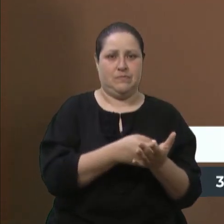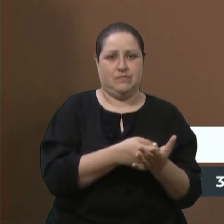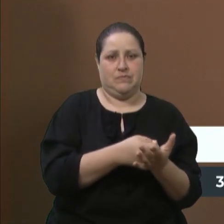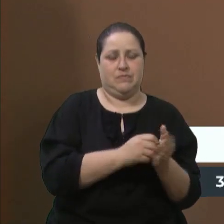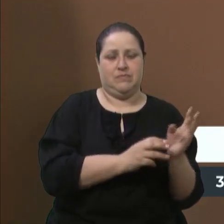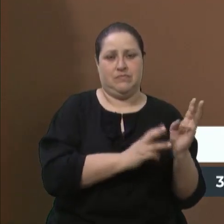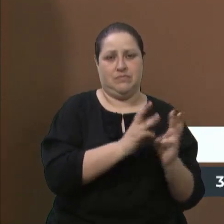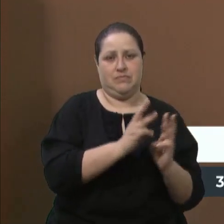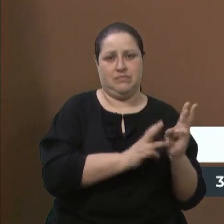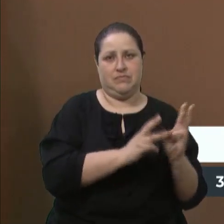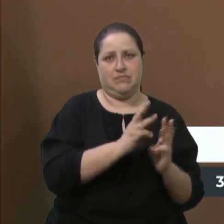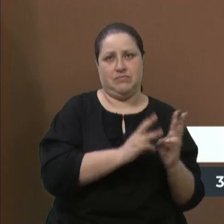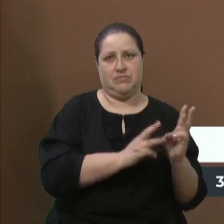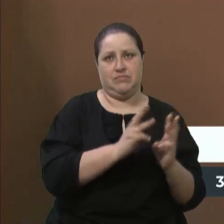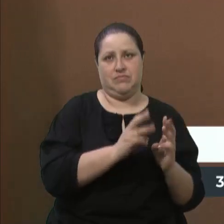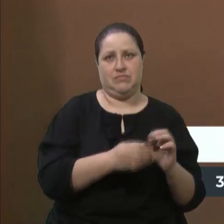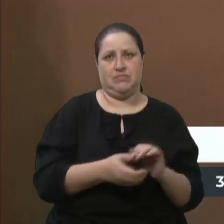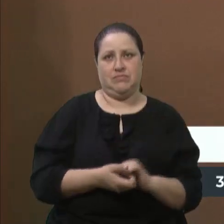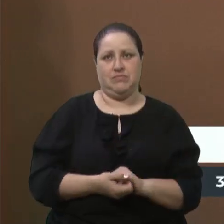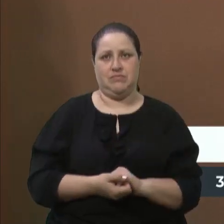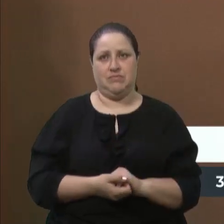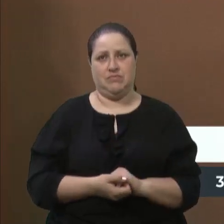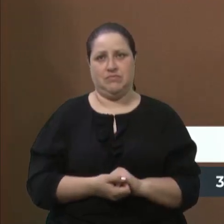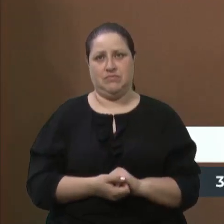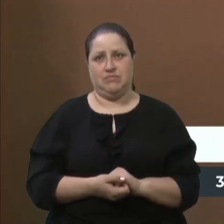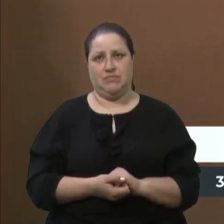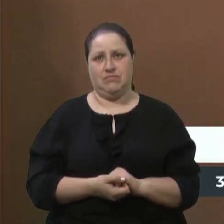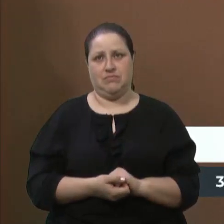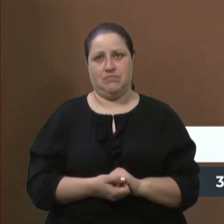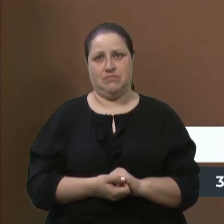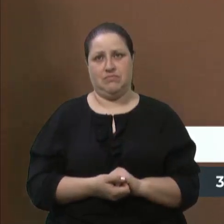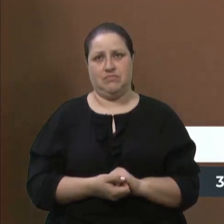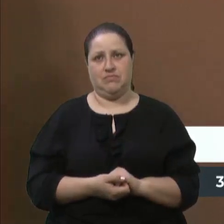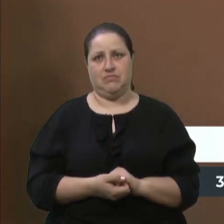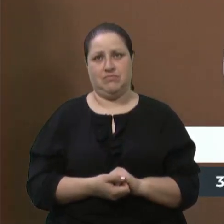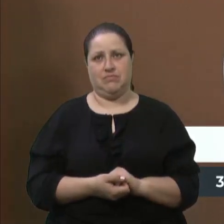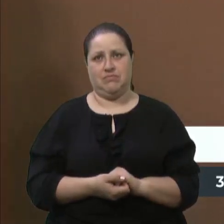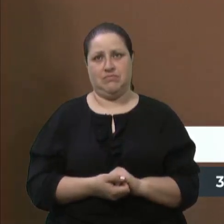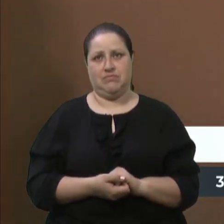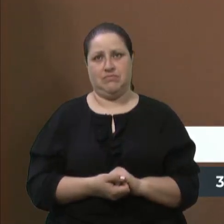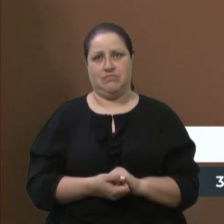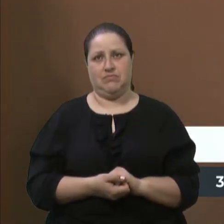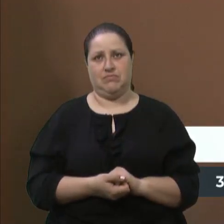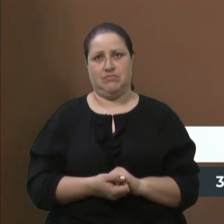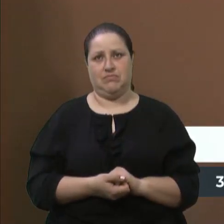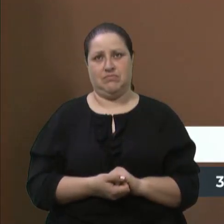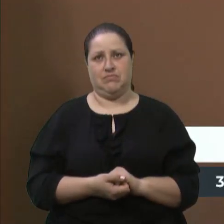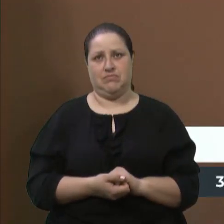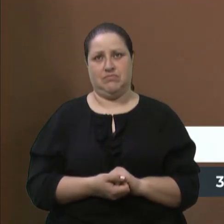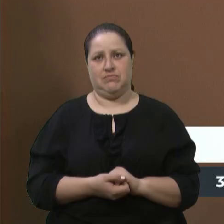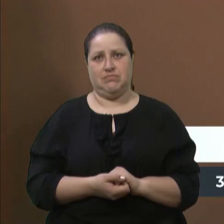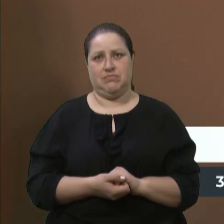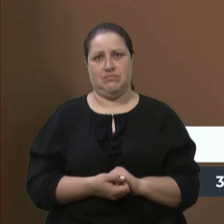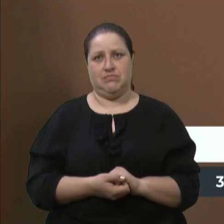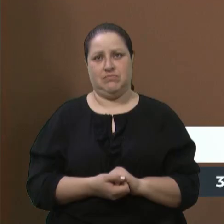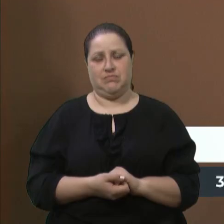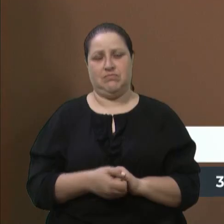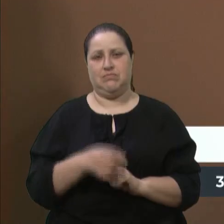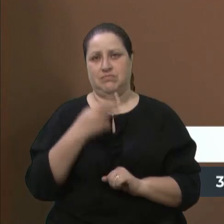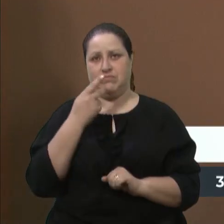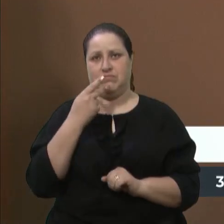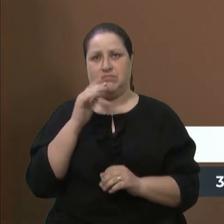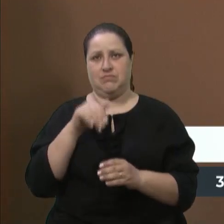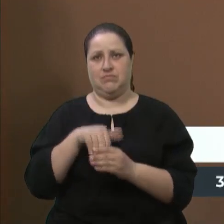é esse esse bem obrigada então quero dizer que votarei